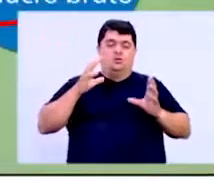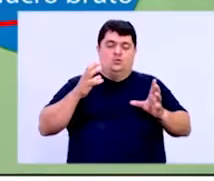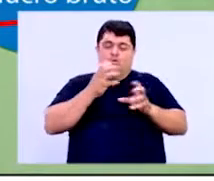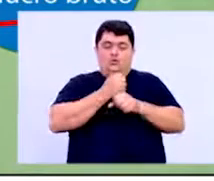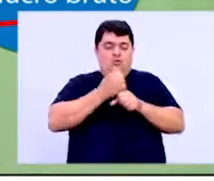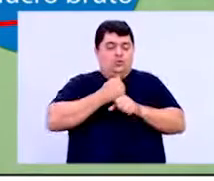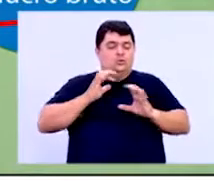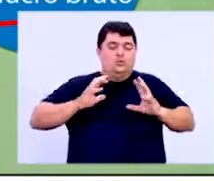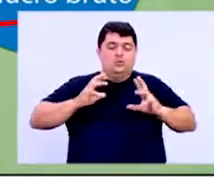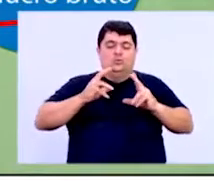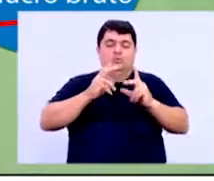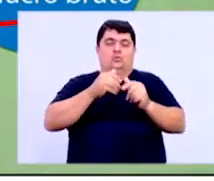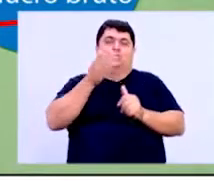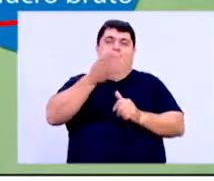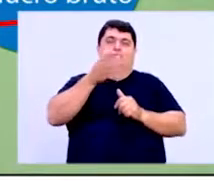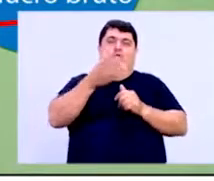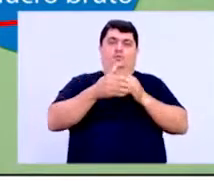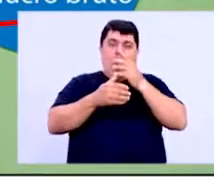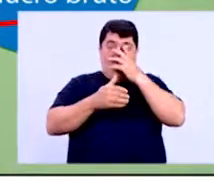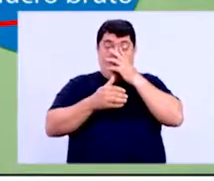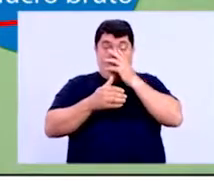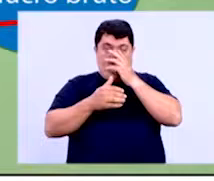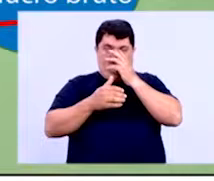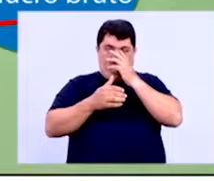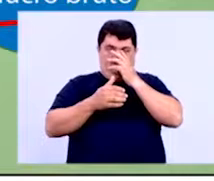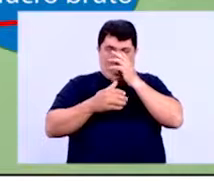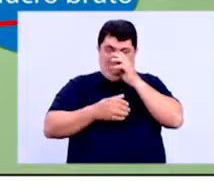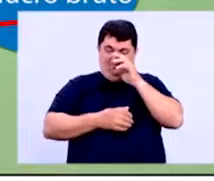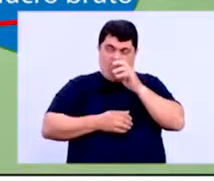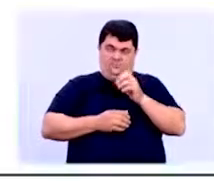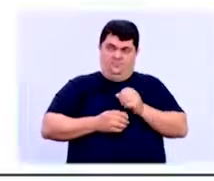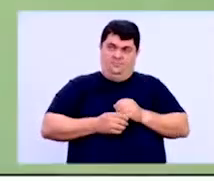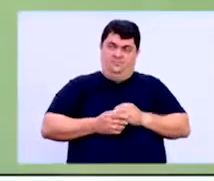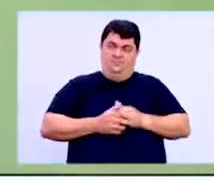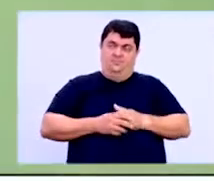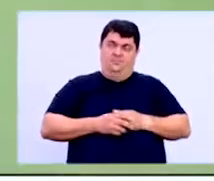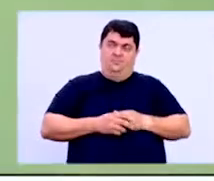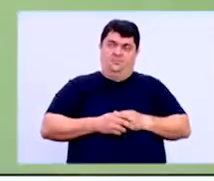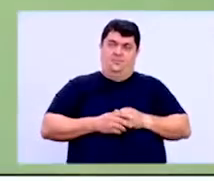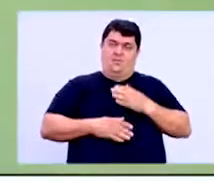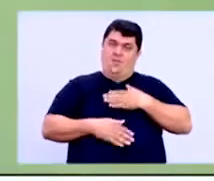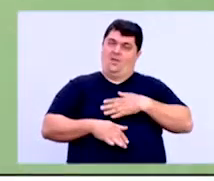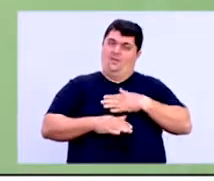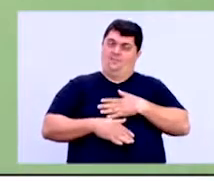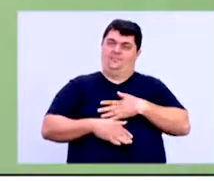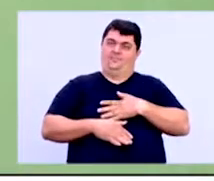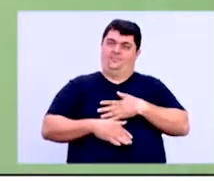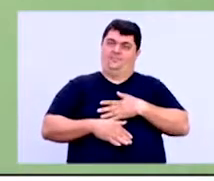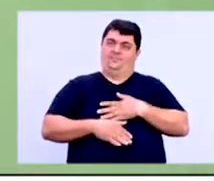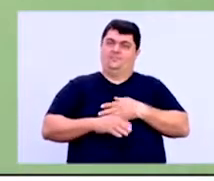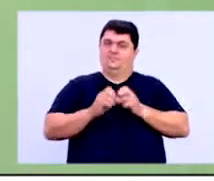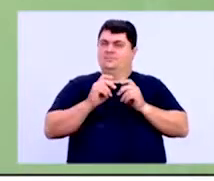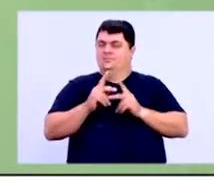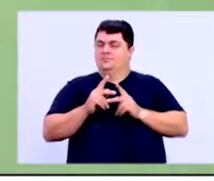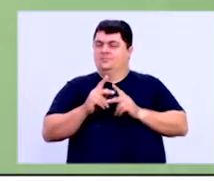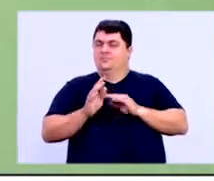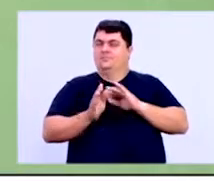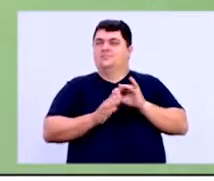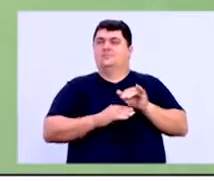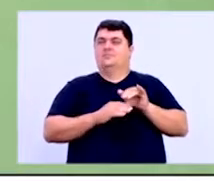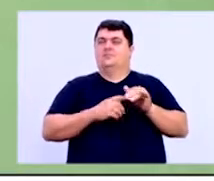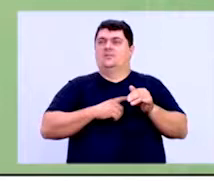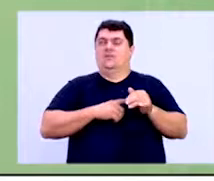a soma desses valores. Vamos lá, devagar. Tá bem, professor? Então, quer dizer que eu